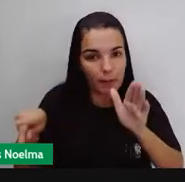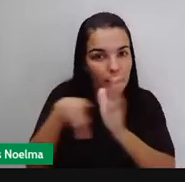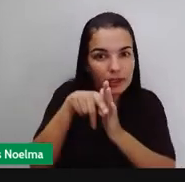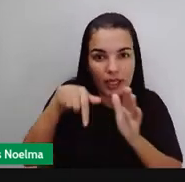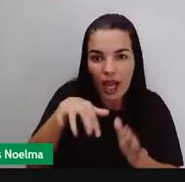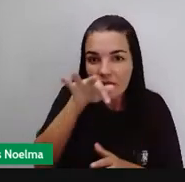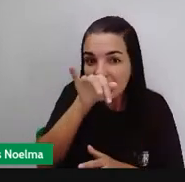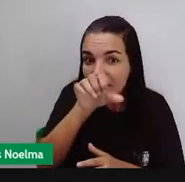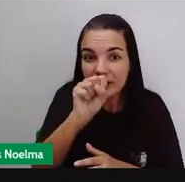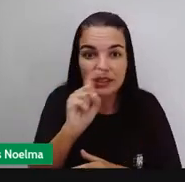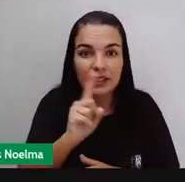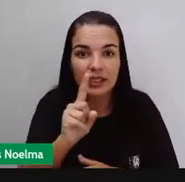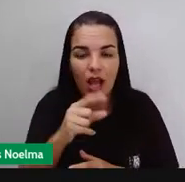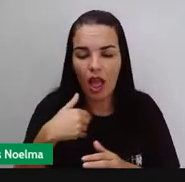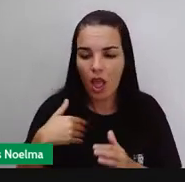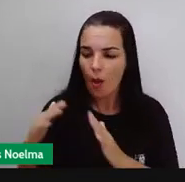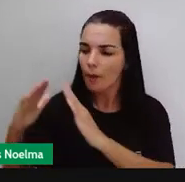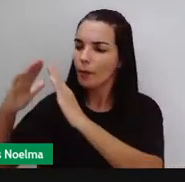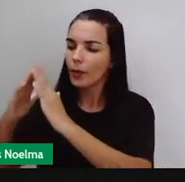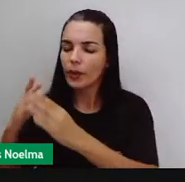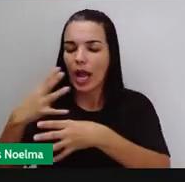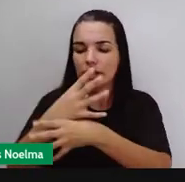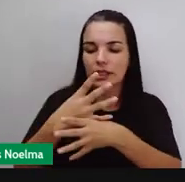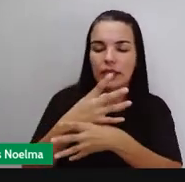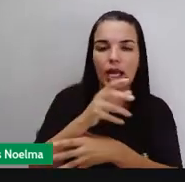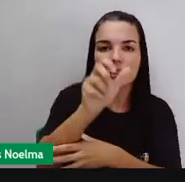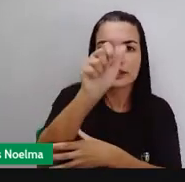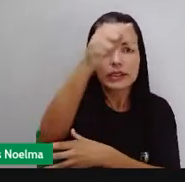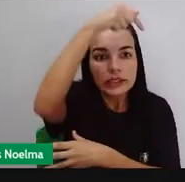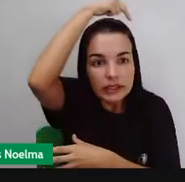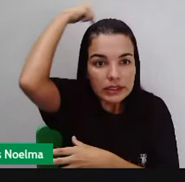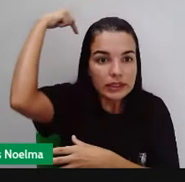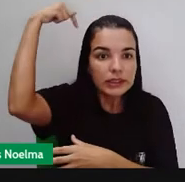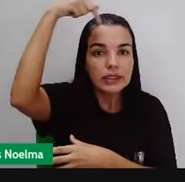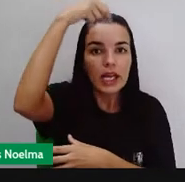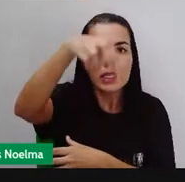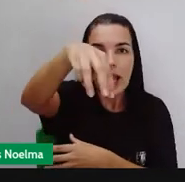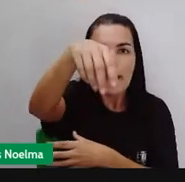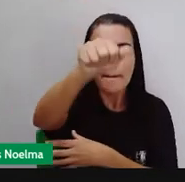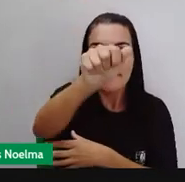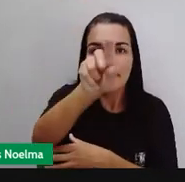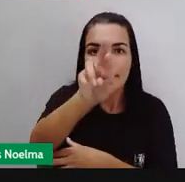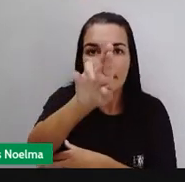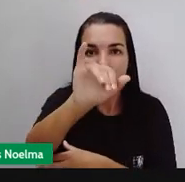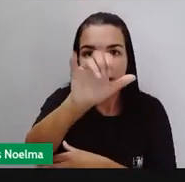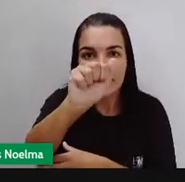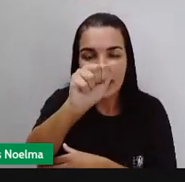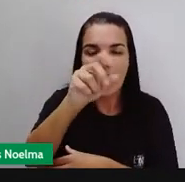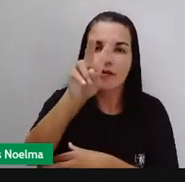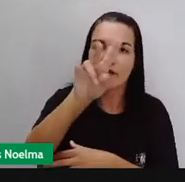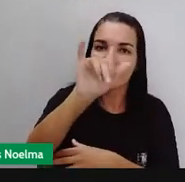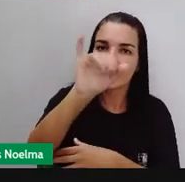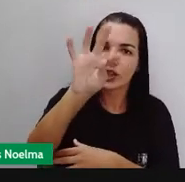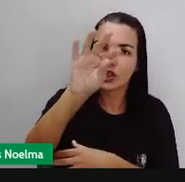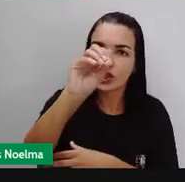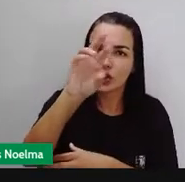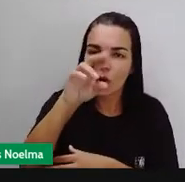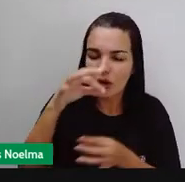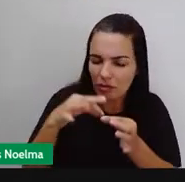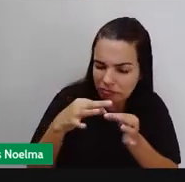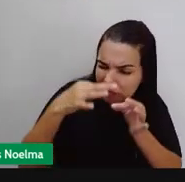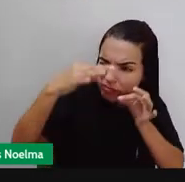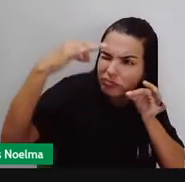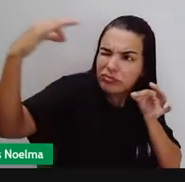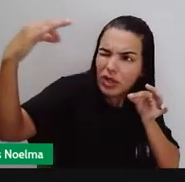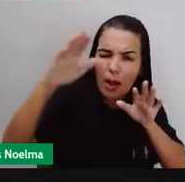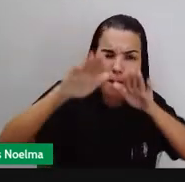vim de uma cidade chamada Santa Maria da Vitória, que é uma cidade que fica no oeste da Bahia. Fica bem longe daqui, cerca de